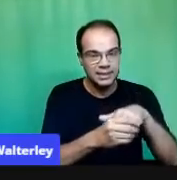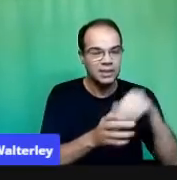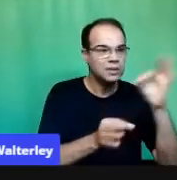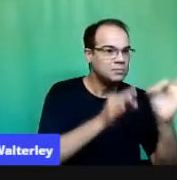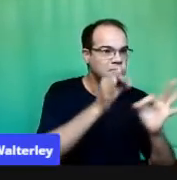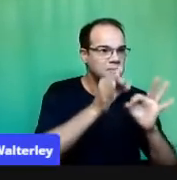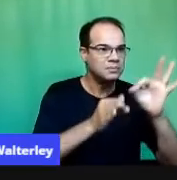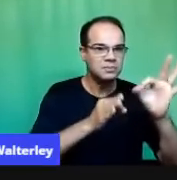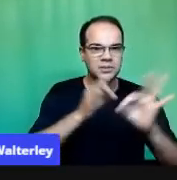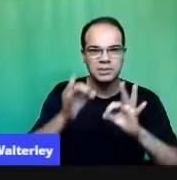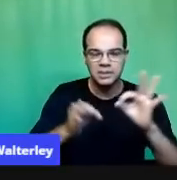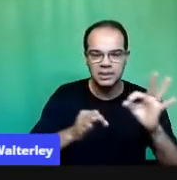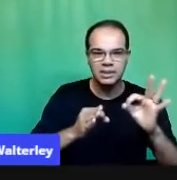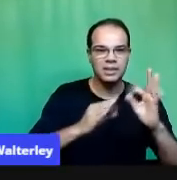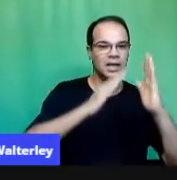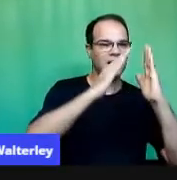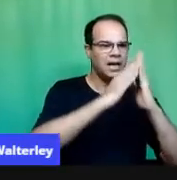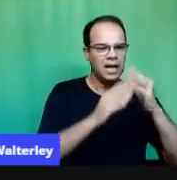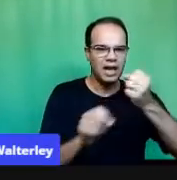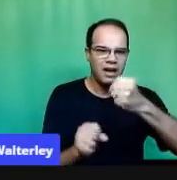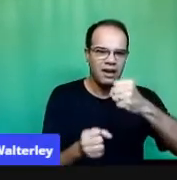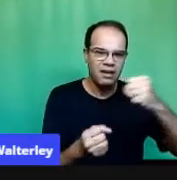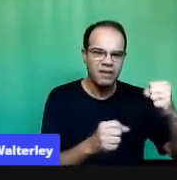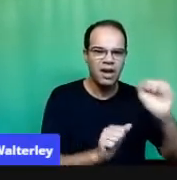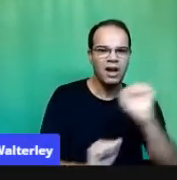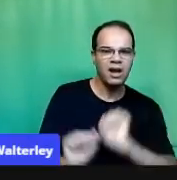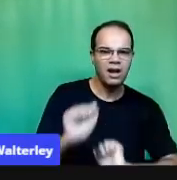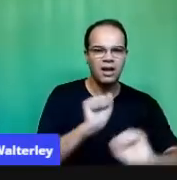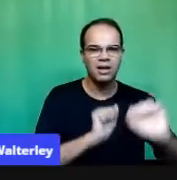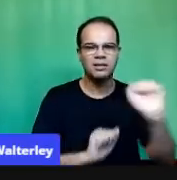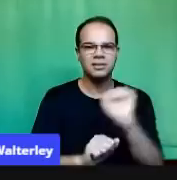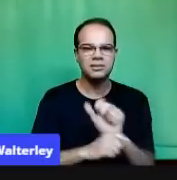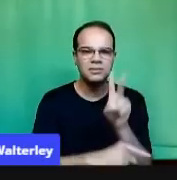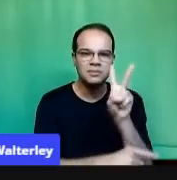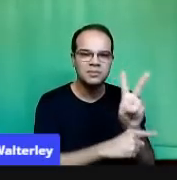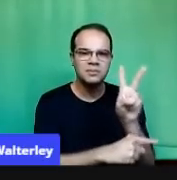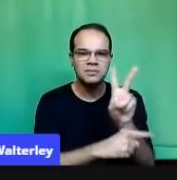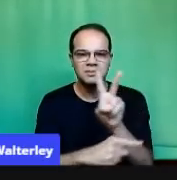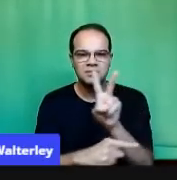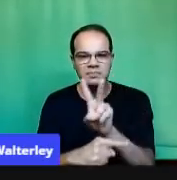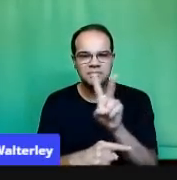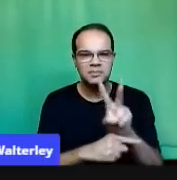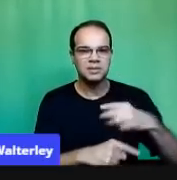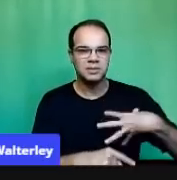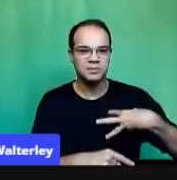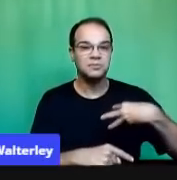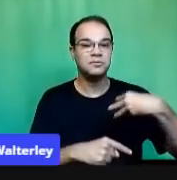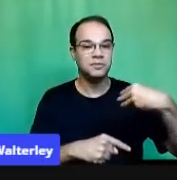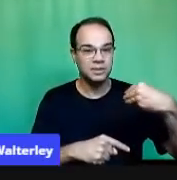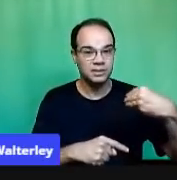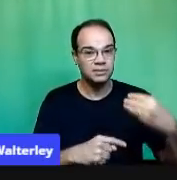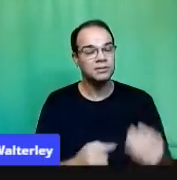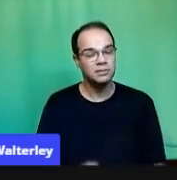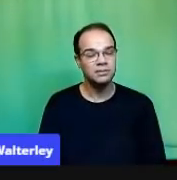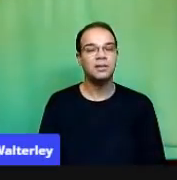sensibilizando a todos os filhos que vinham desse